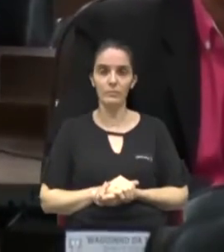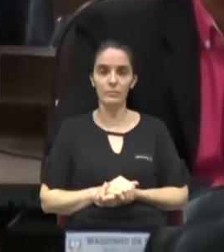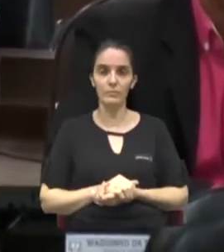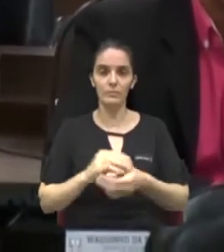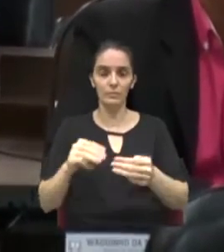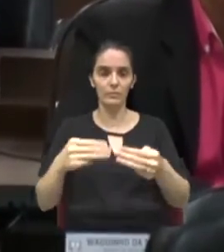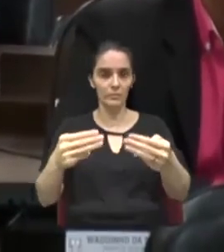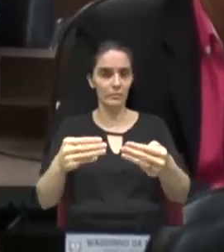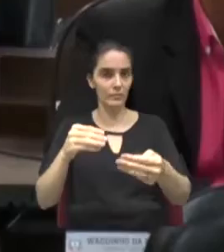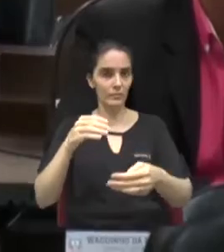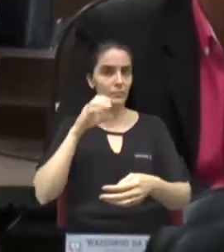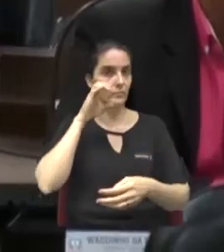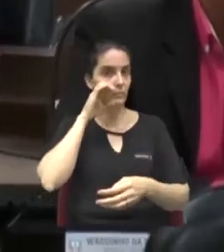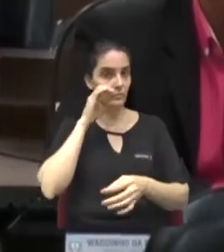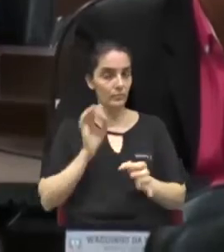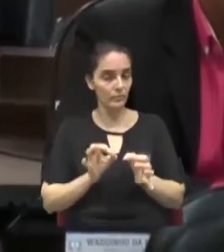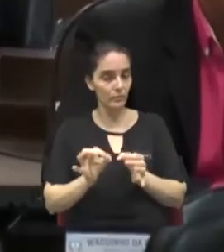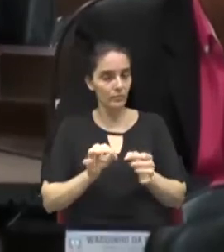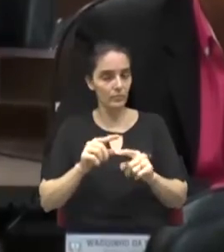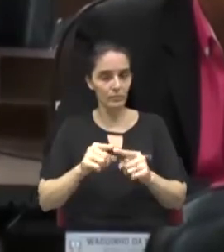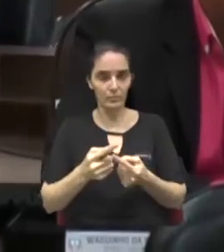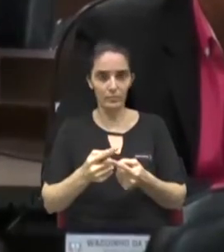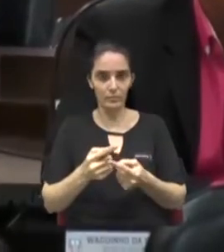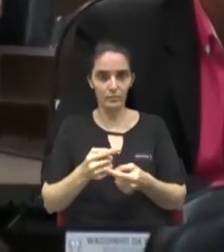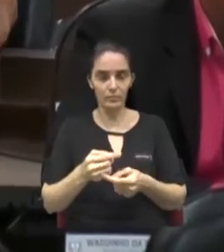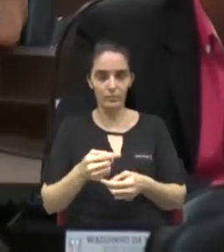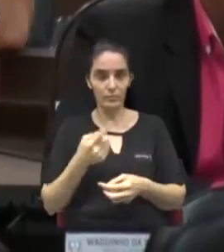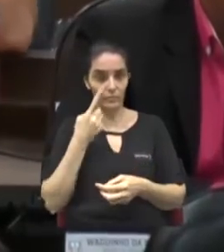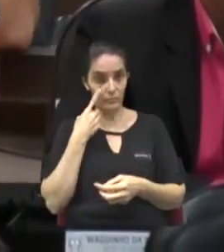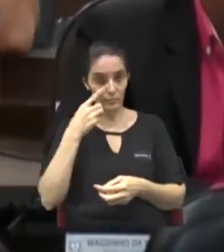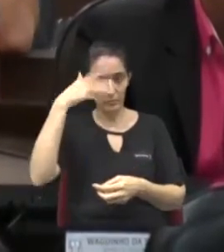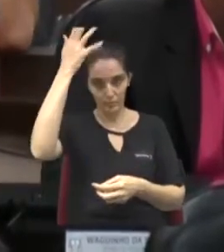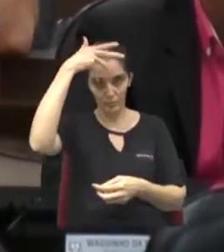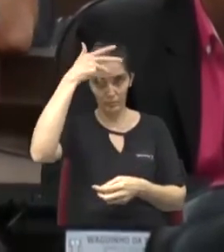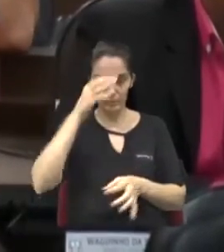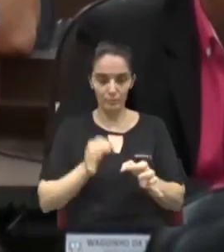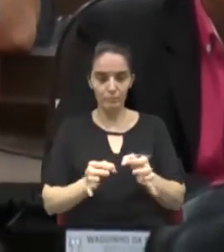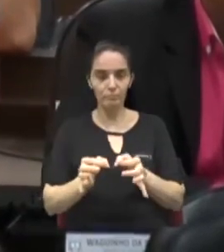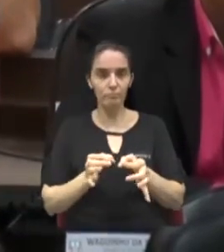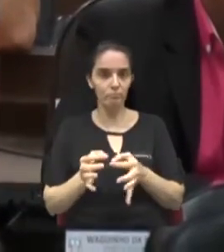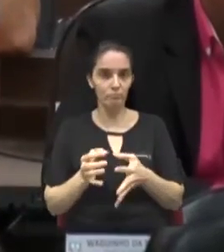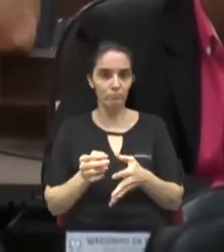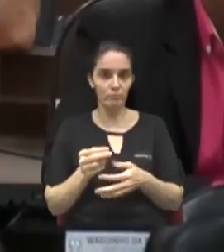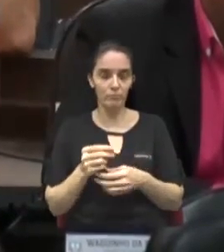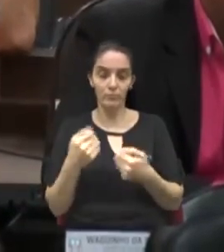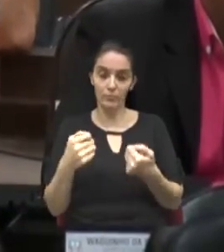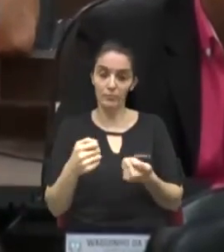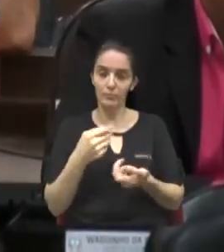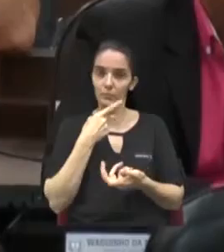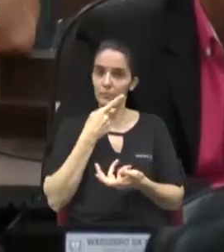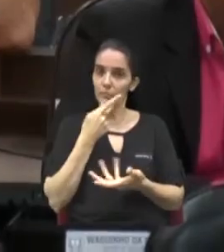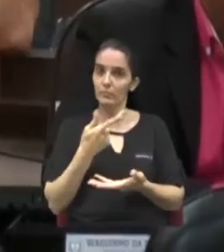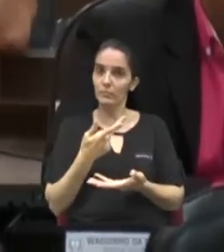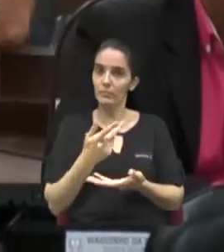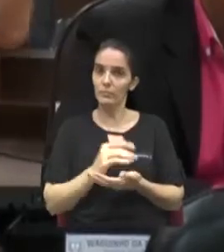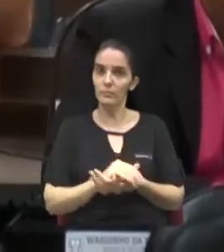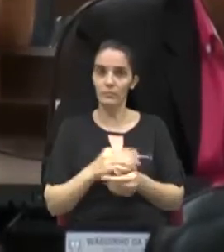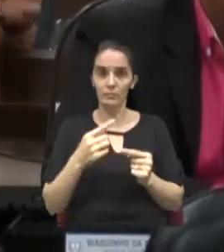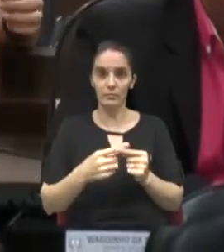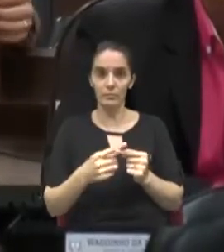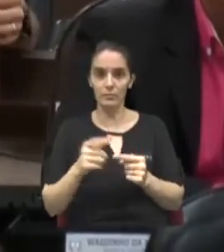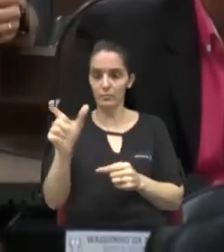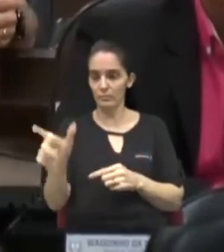iria fazer, né, mas quando eu vi que a vereadora fez, e eu não posso deixar de falar da minha